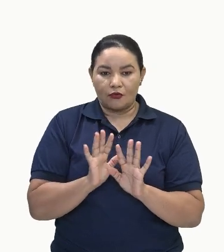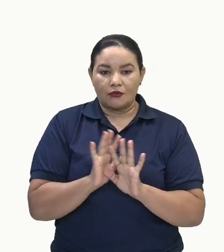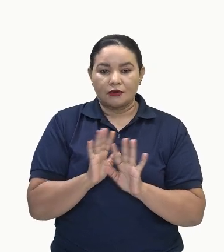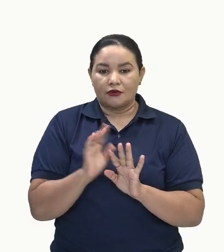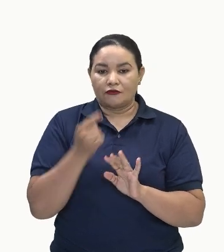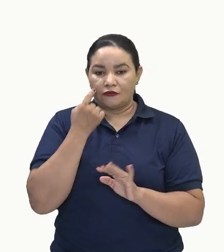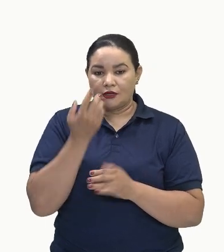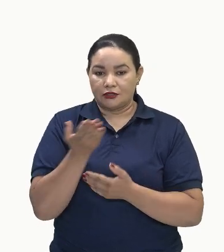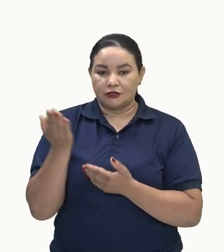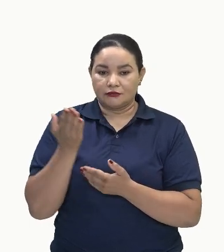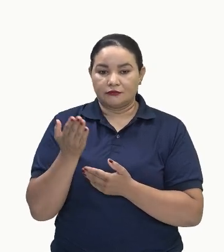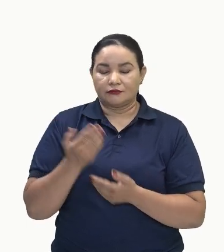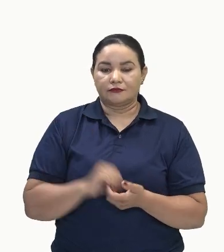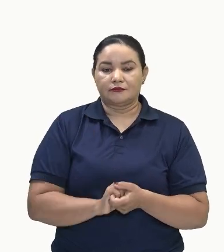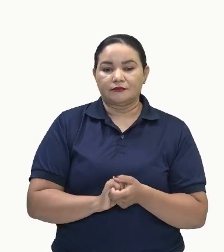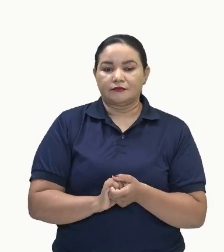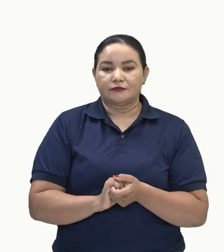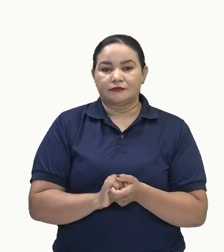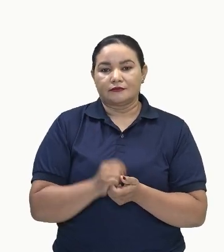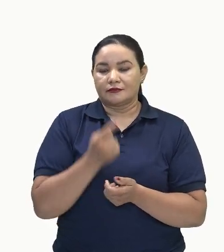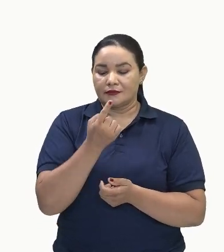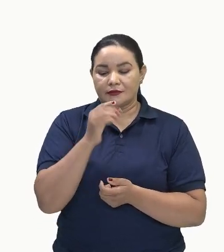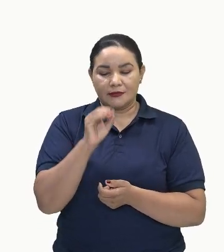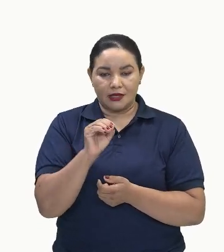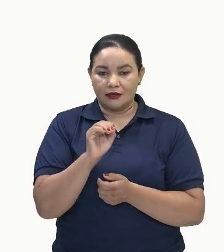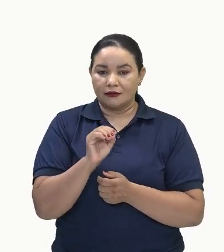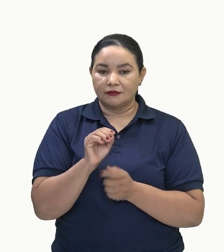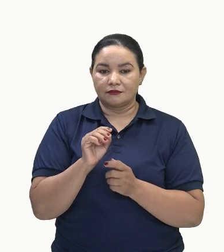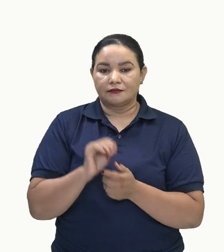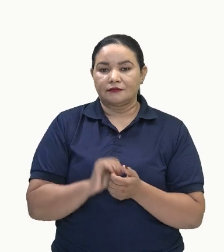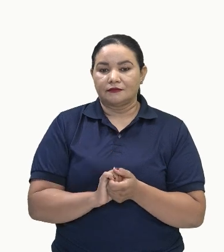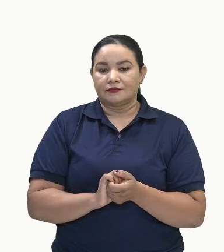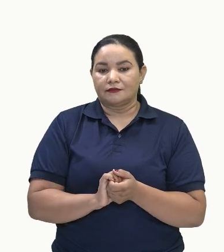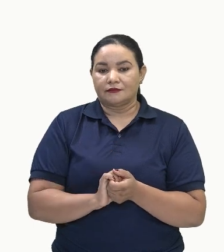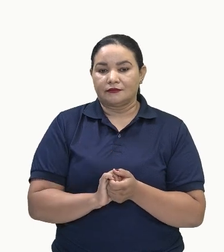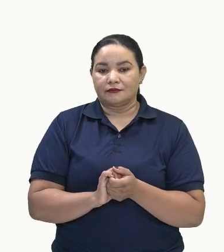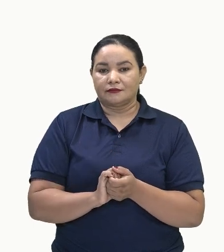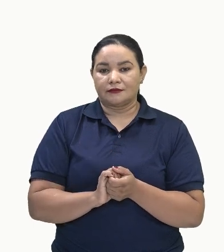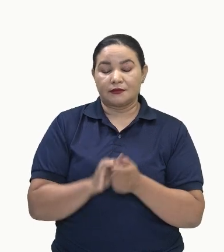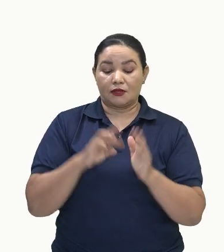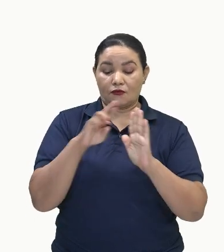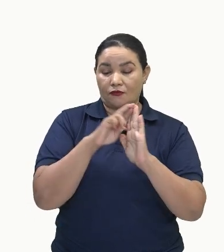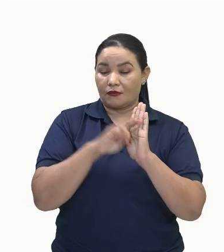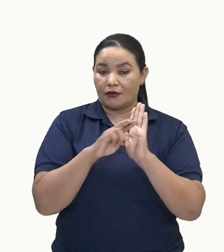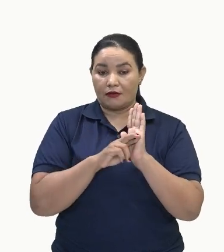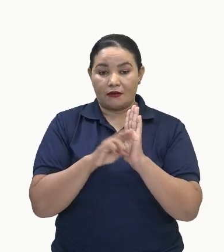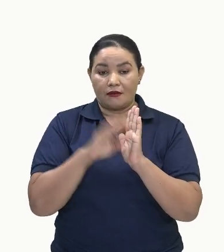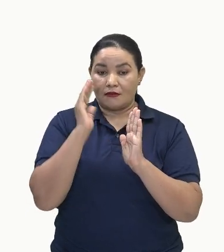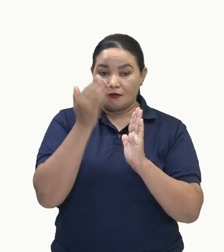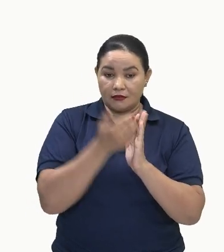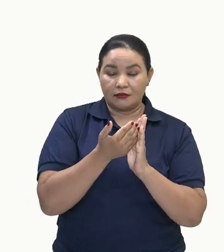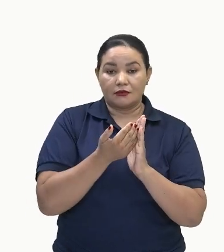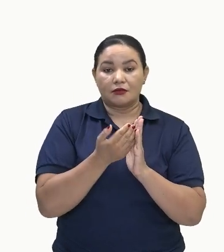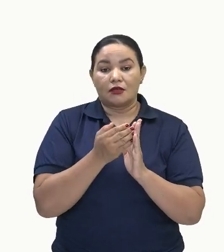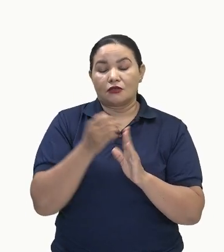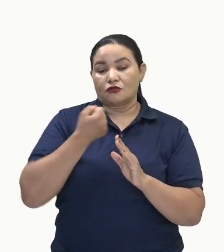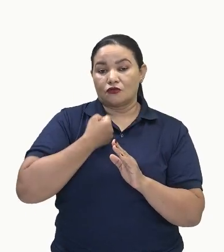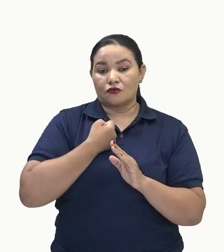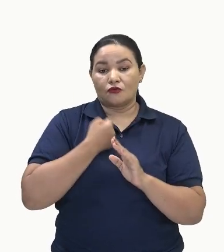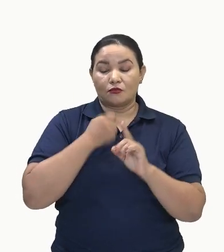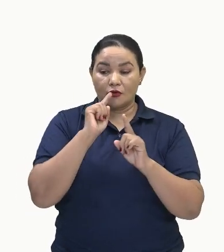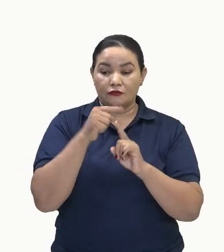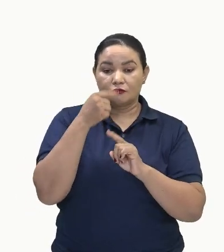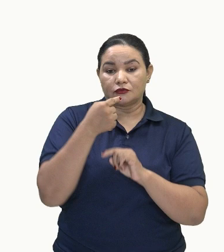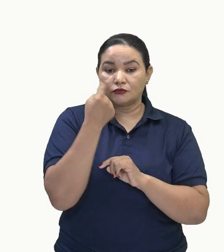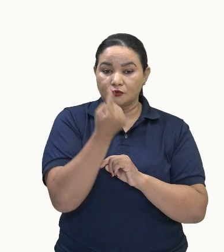é simplesmente igual a 10, certo? Por duas regras que nós já sabemos. Qualquer número elevado a expoente 1 é